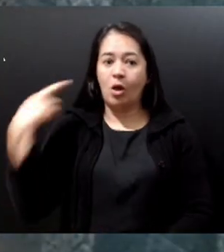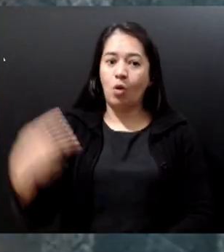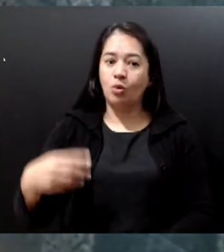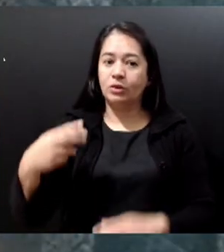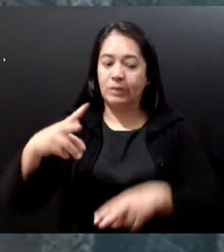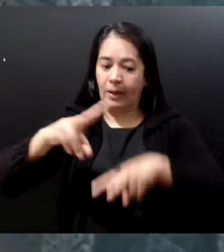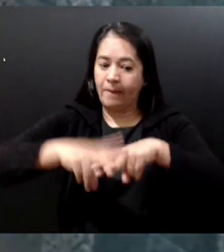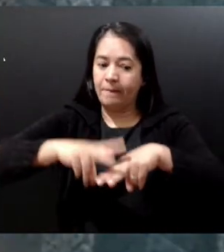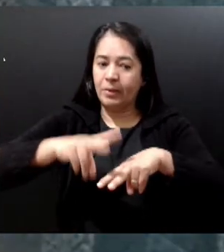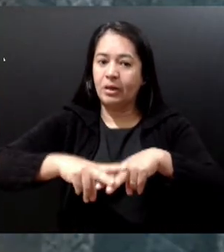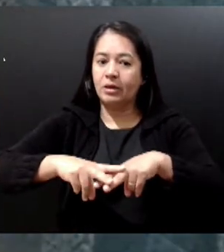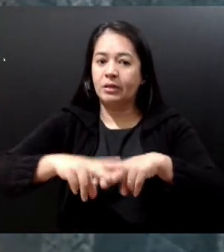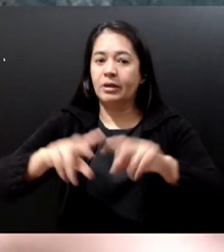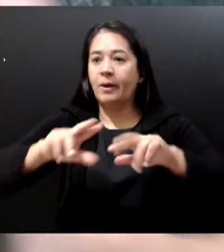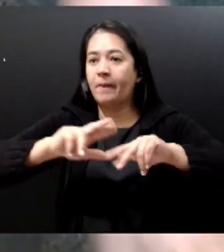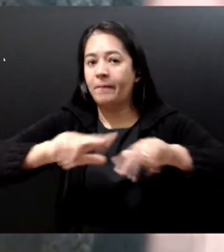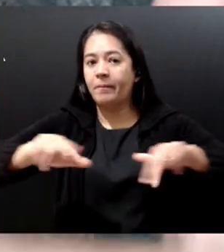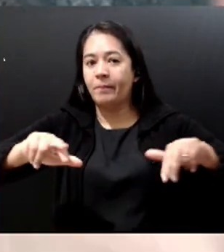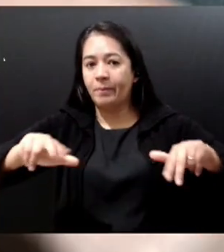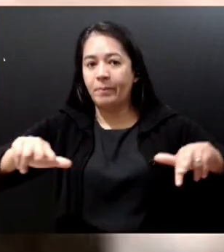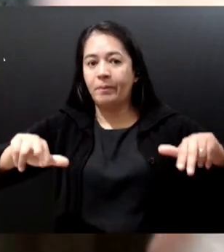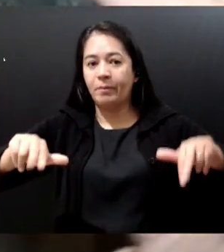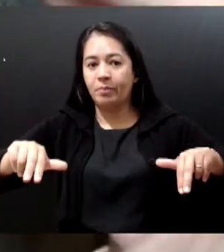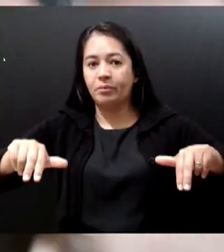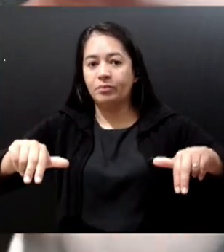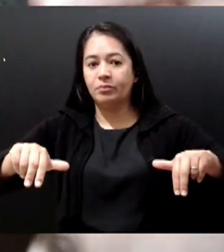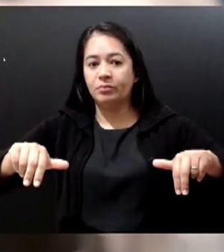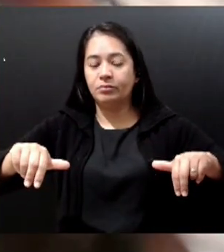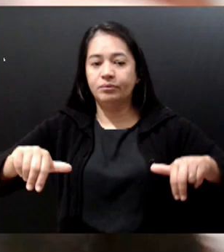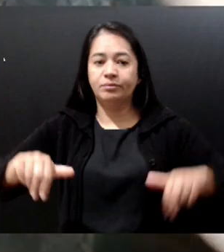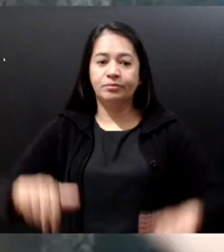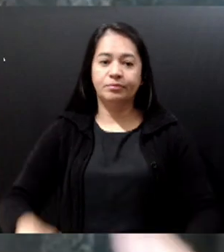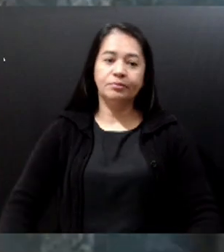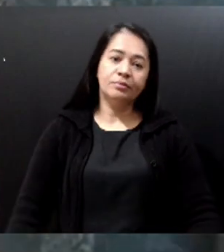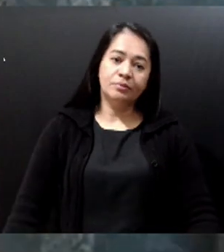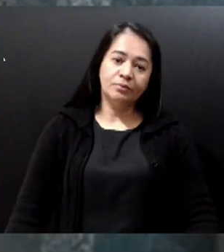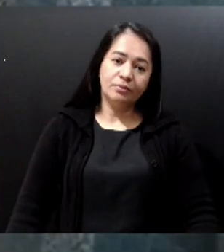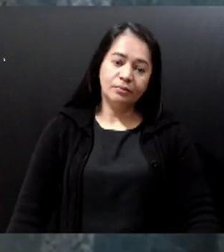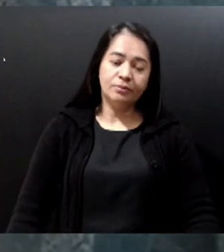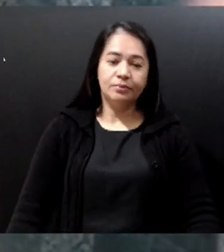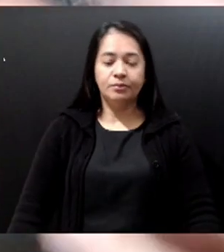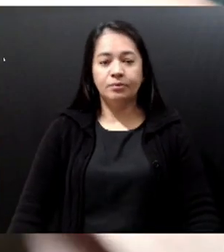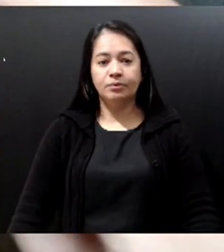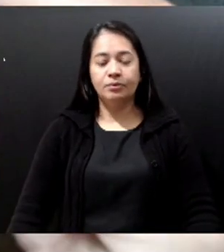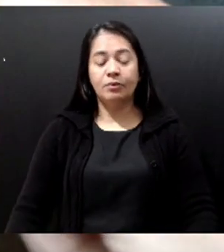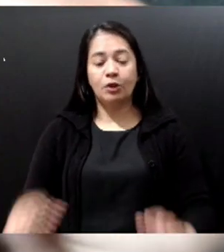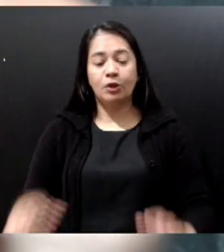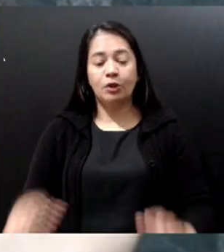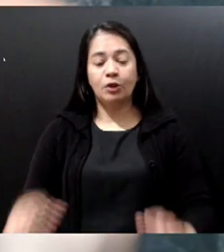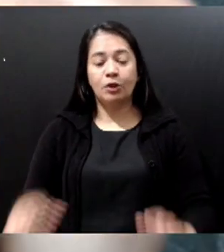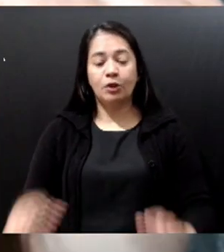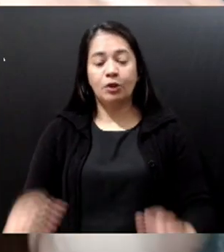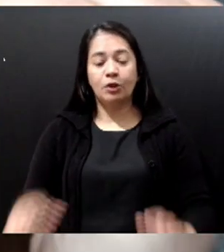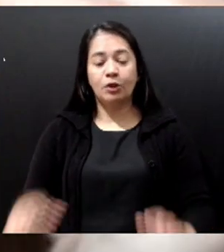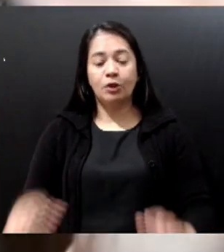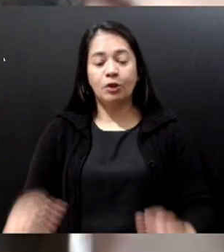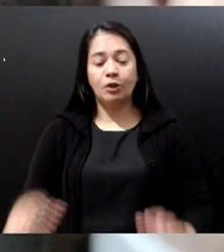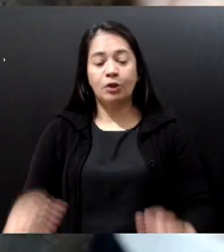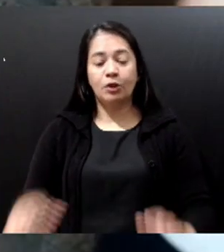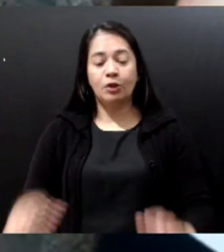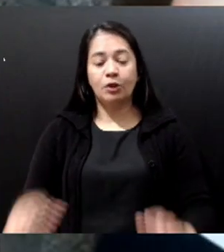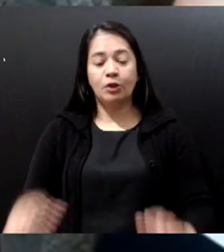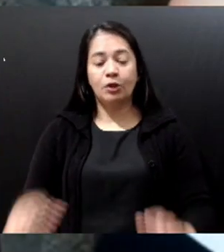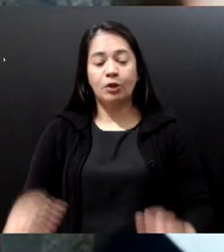no mundo têm penas de morte para quem que as pessoas saibam disso. E nos Estados